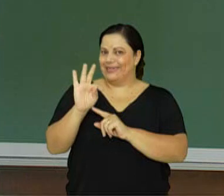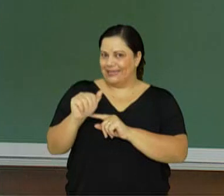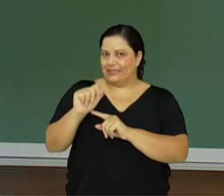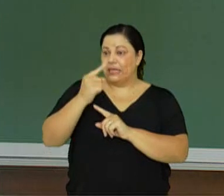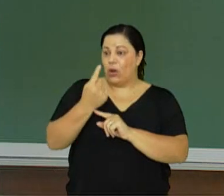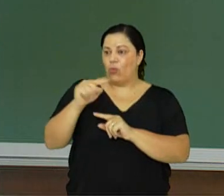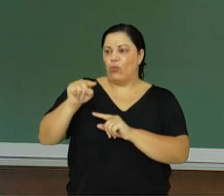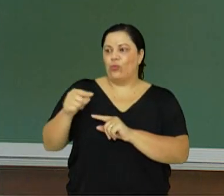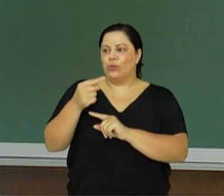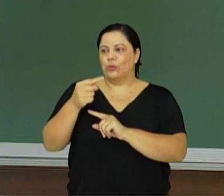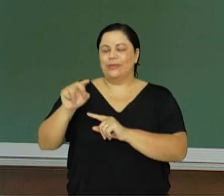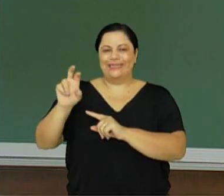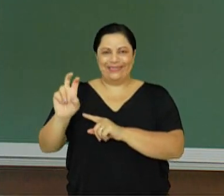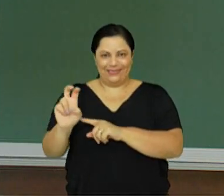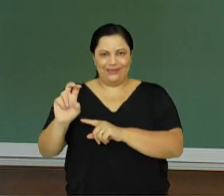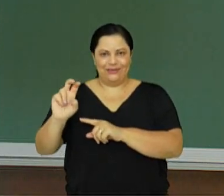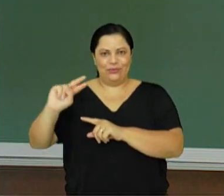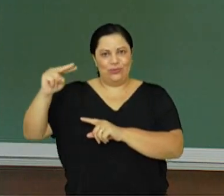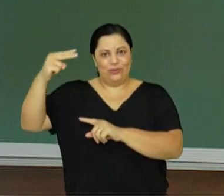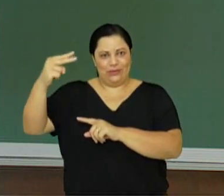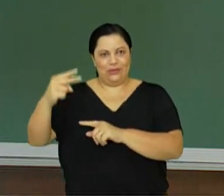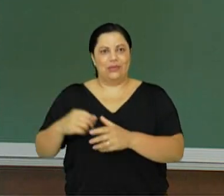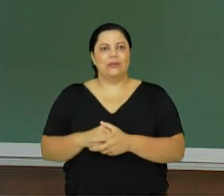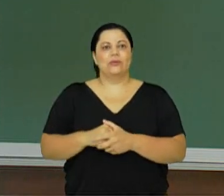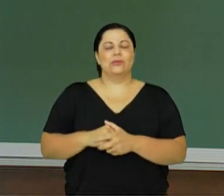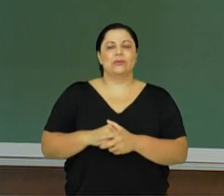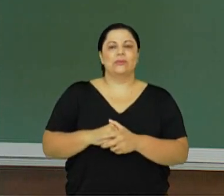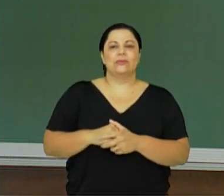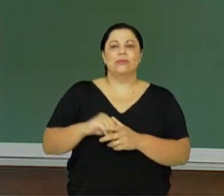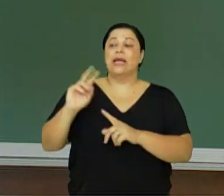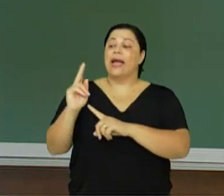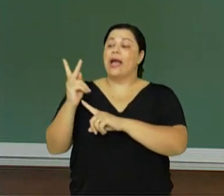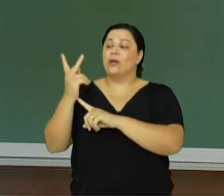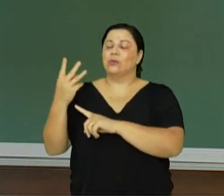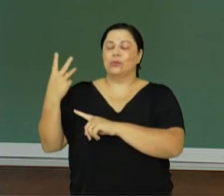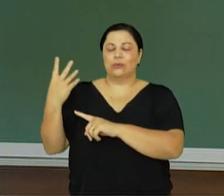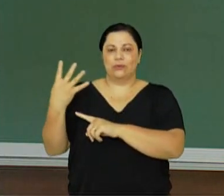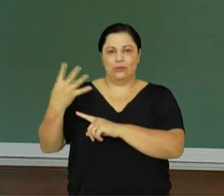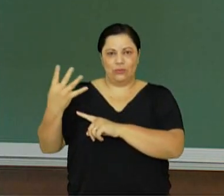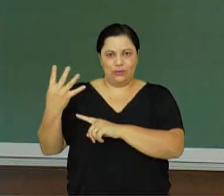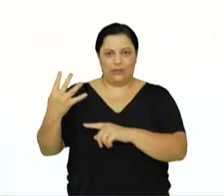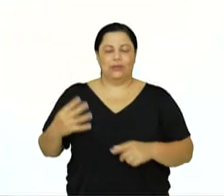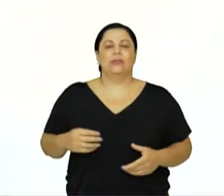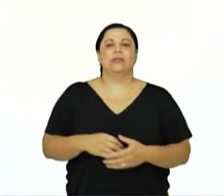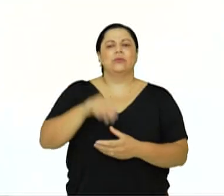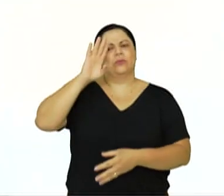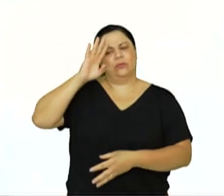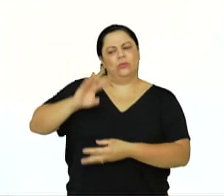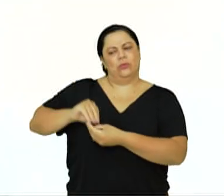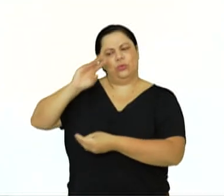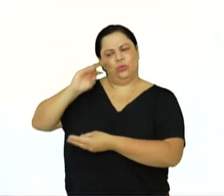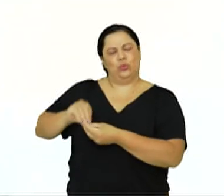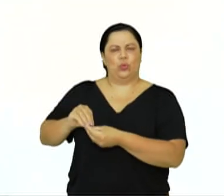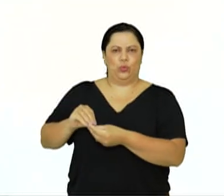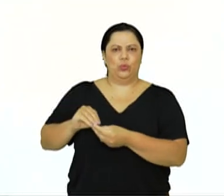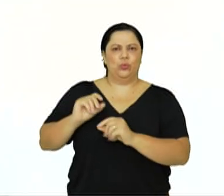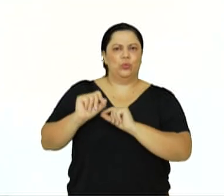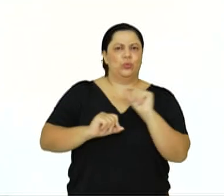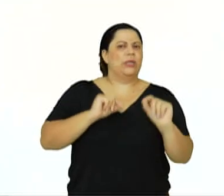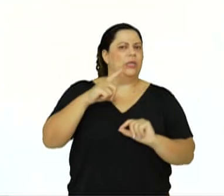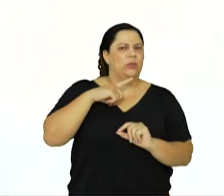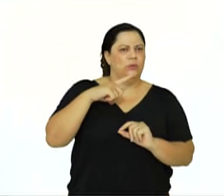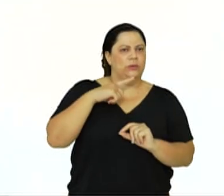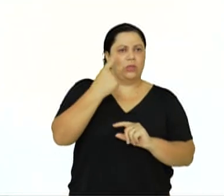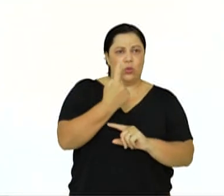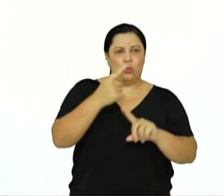ao quadrado, que é quadrado, e a altura 4. Resolvendo esta continha aqui, a gente vai ter 1